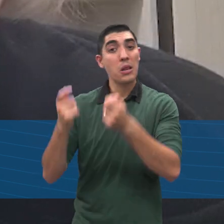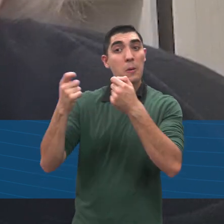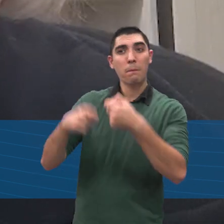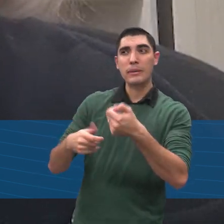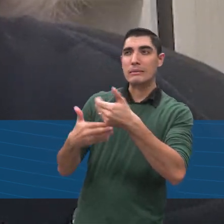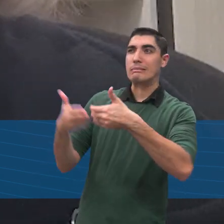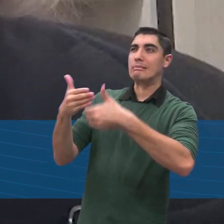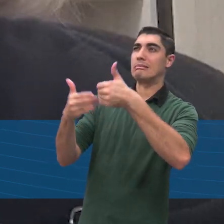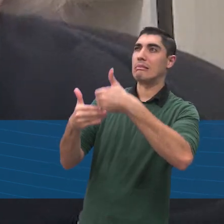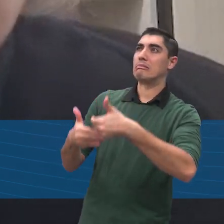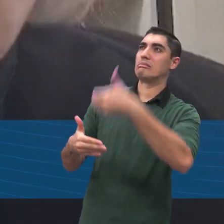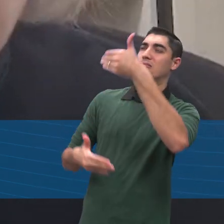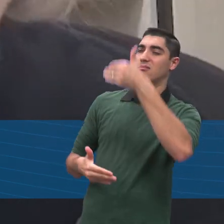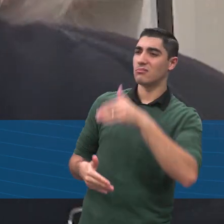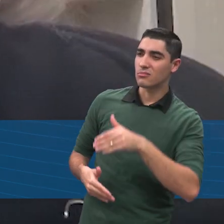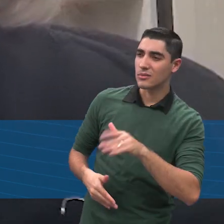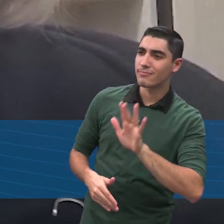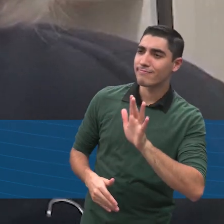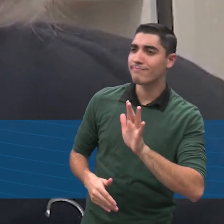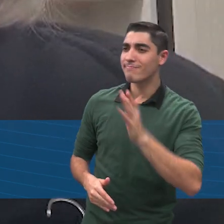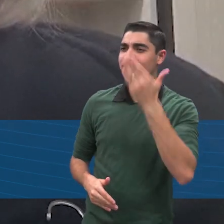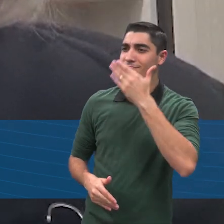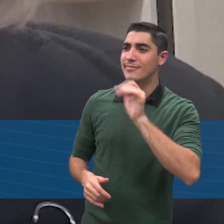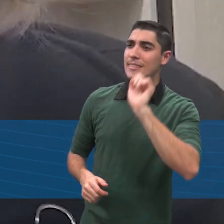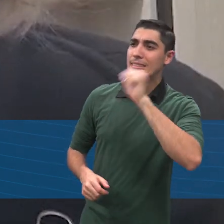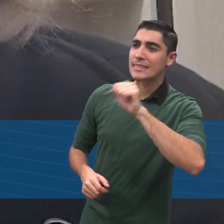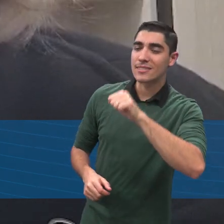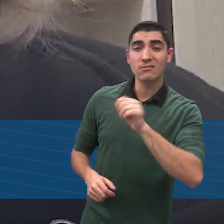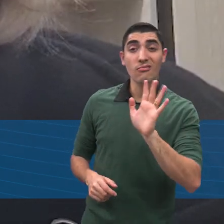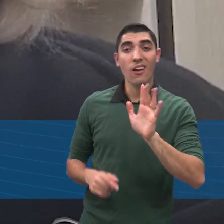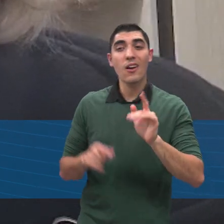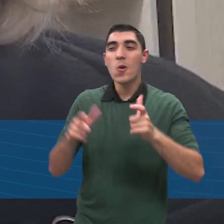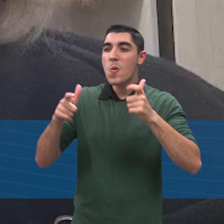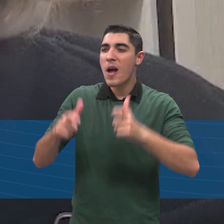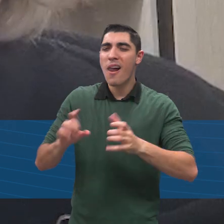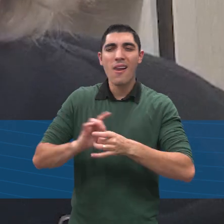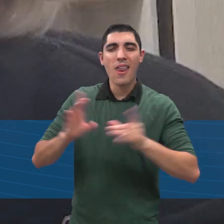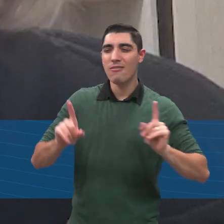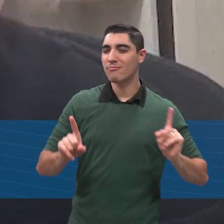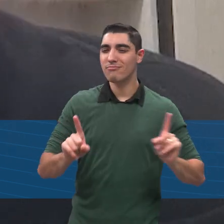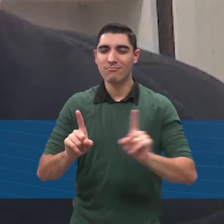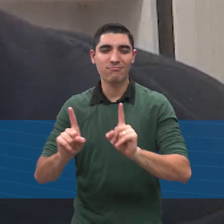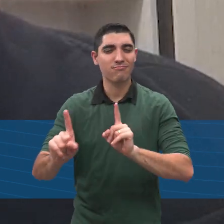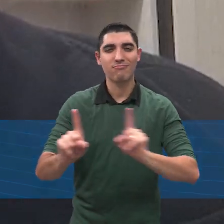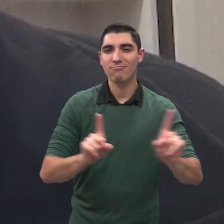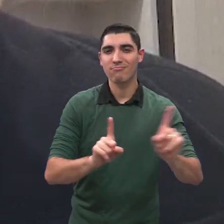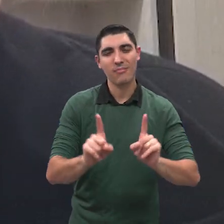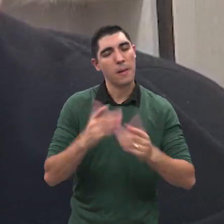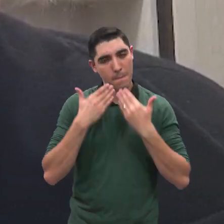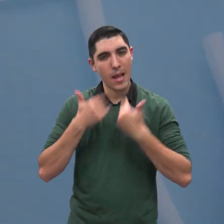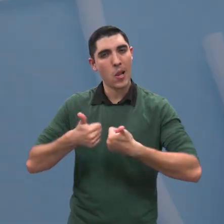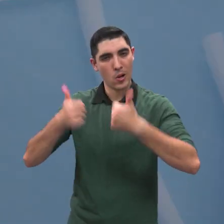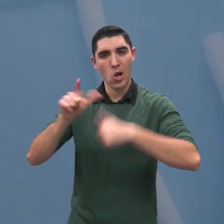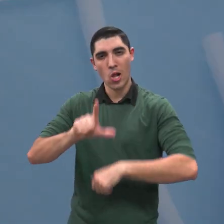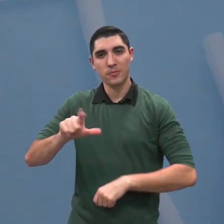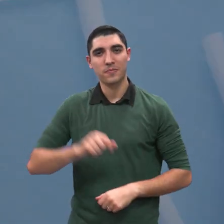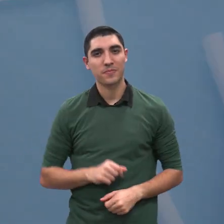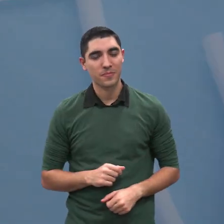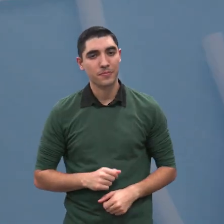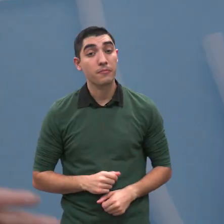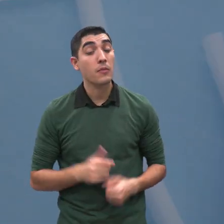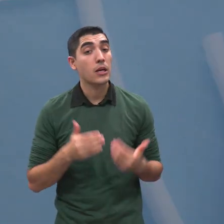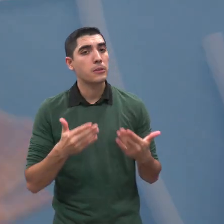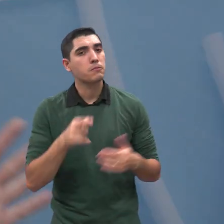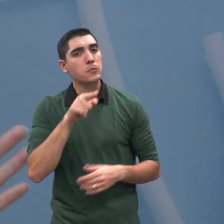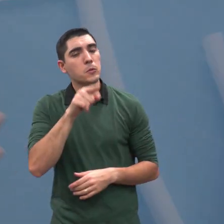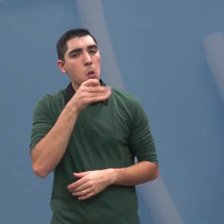físicas, né, como muros, né? Seria o melhor dos mundos, sem dúvida nenhuma, Dani. Como arquiteto urbanista,